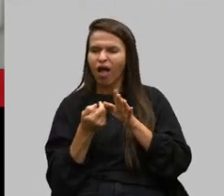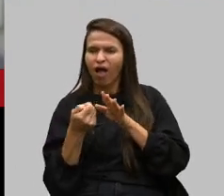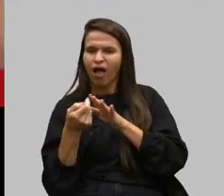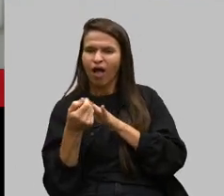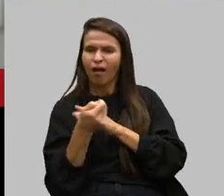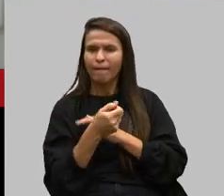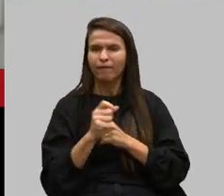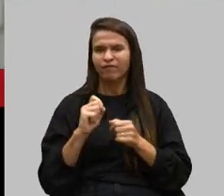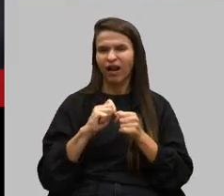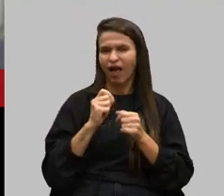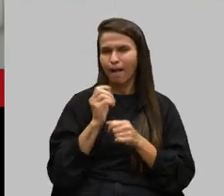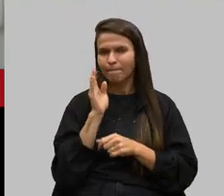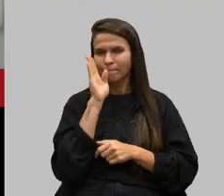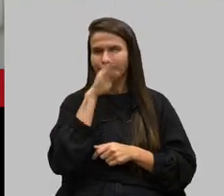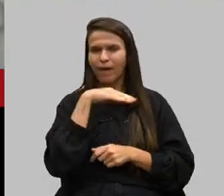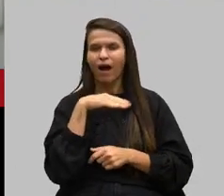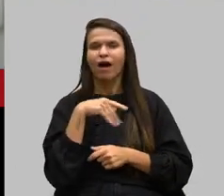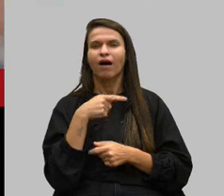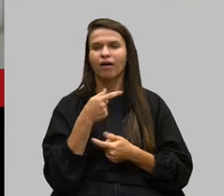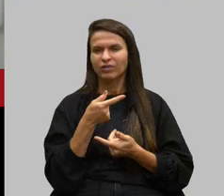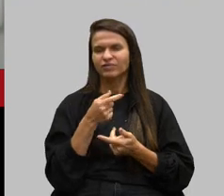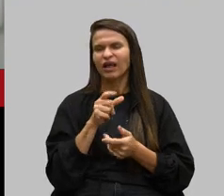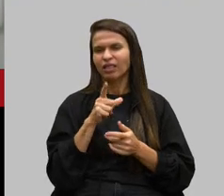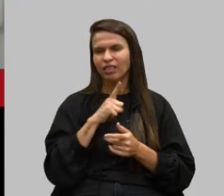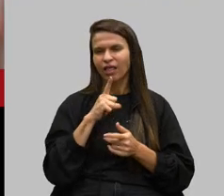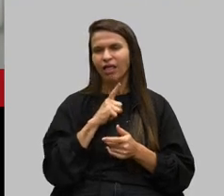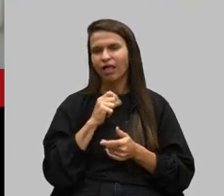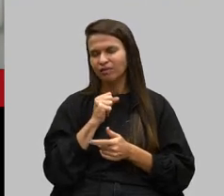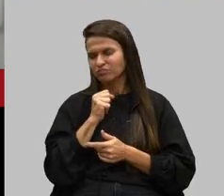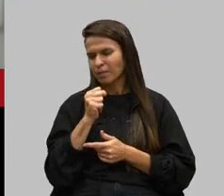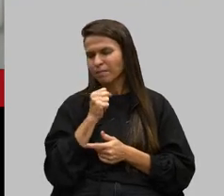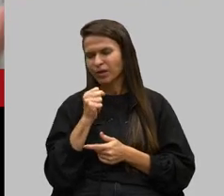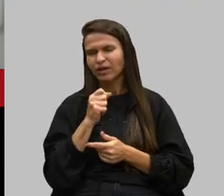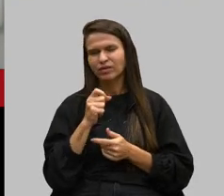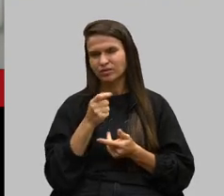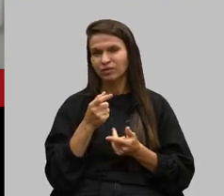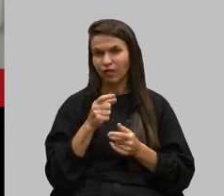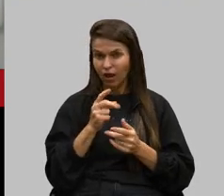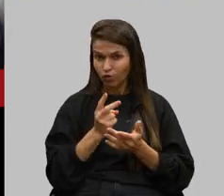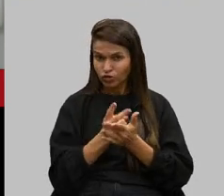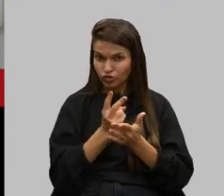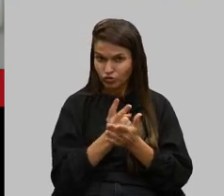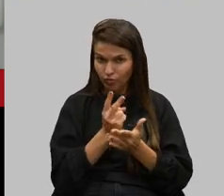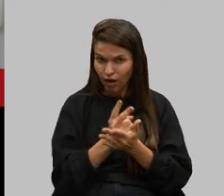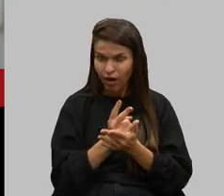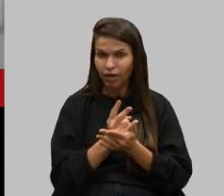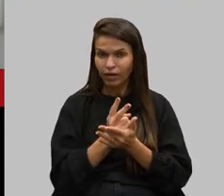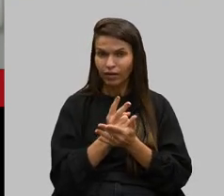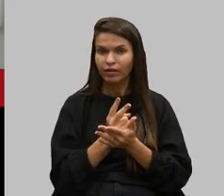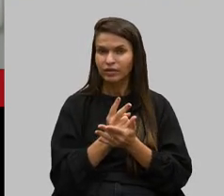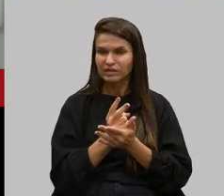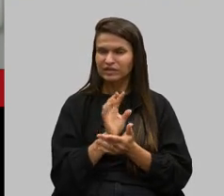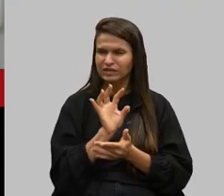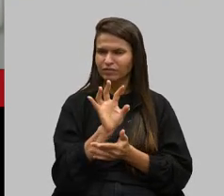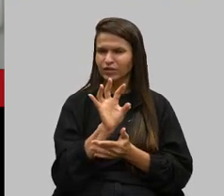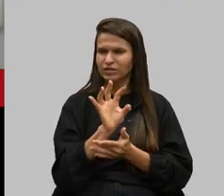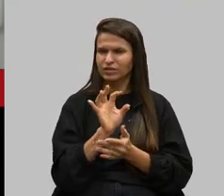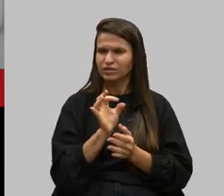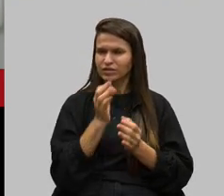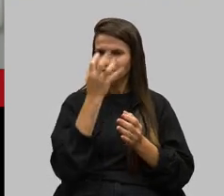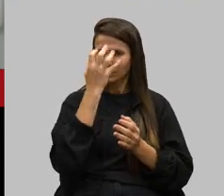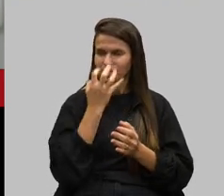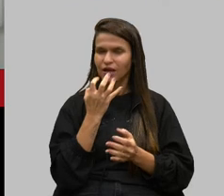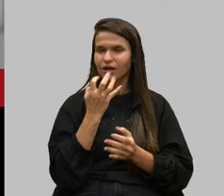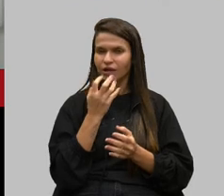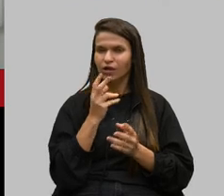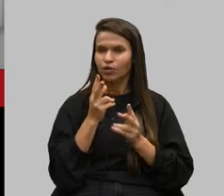News E aí vai ftar a imprensa e vai falar as coisas isso aí vai continuar também Bernardo dessa maneira correta e séria que o governador